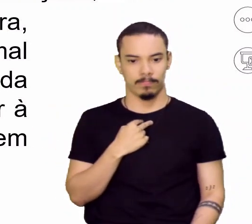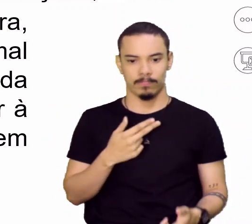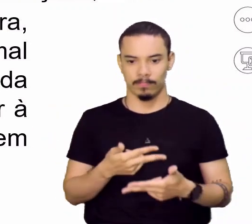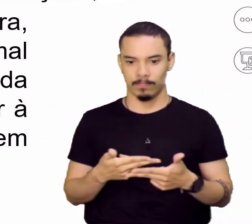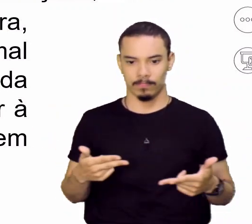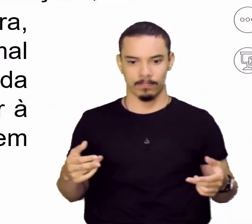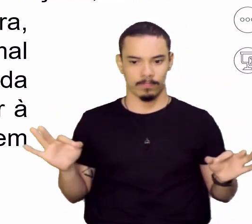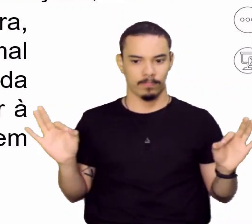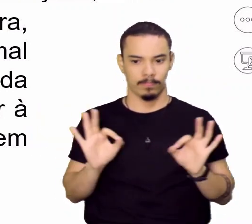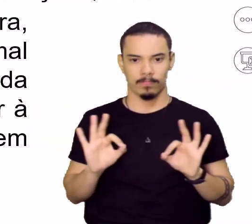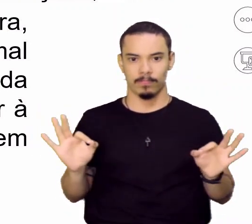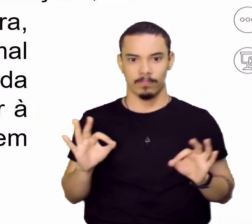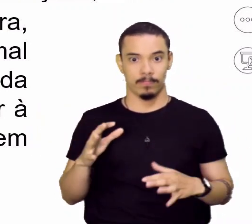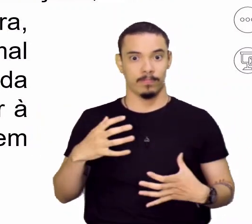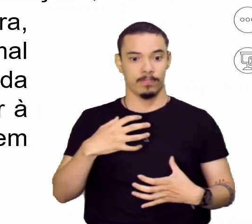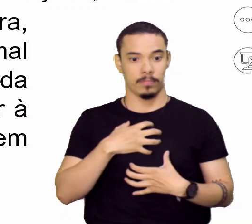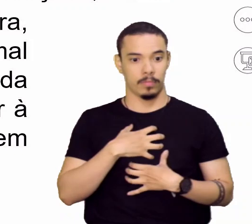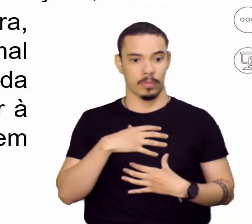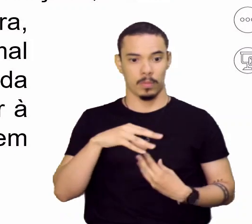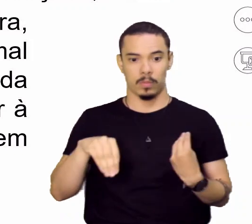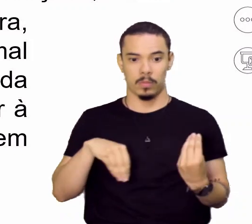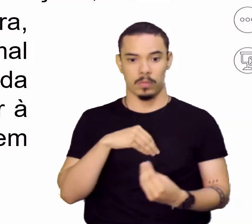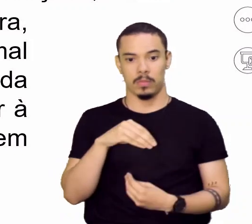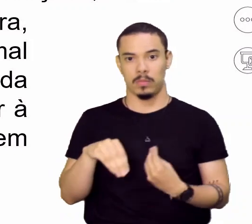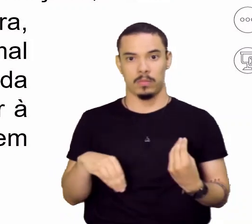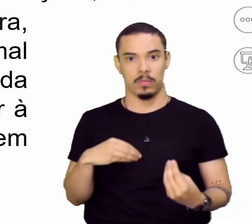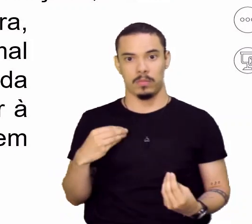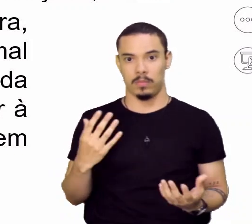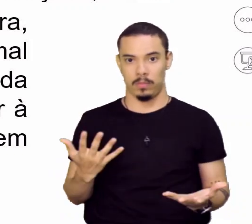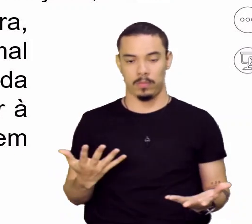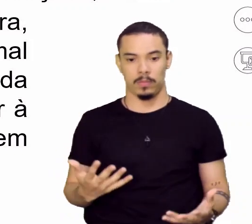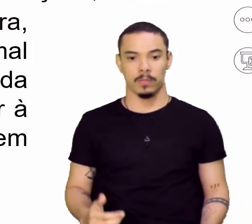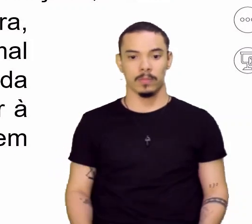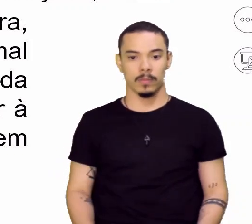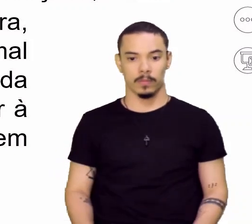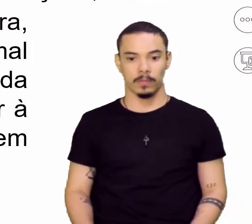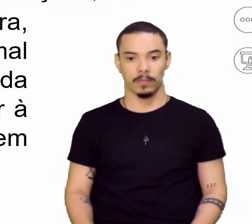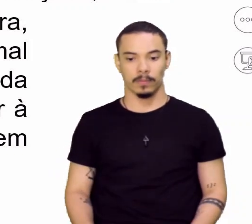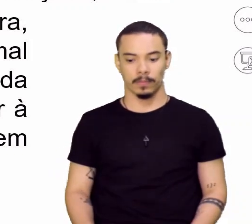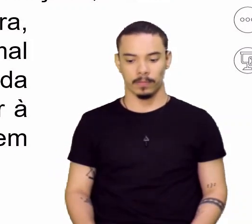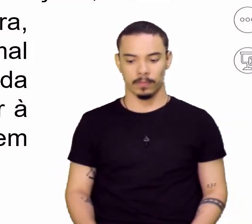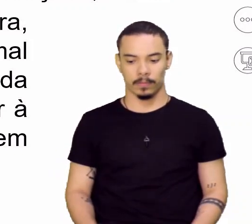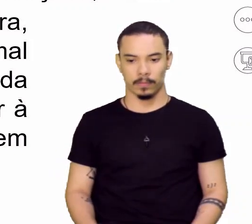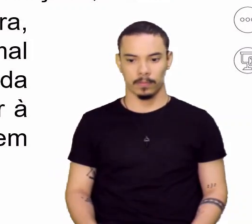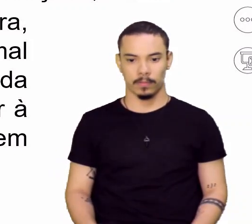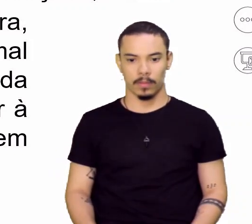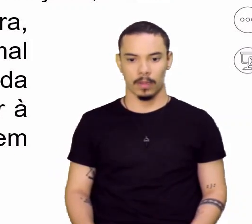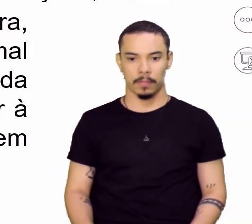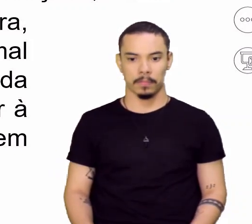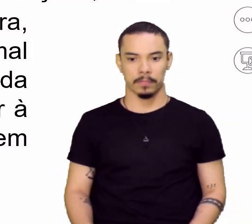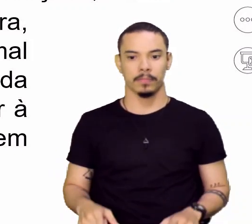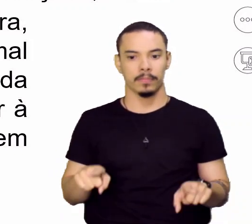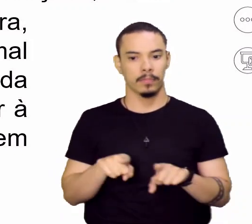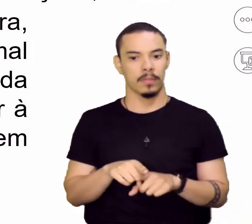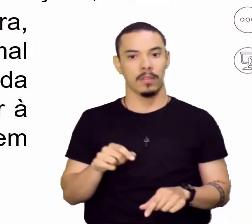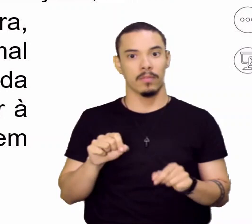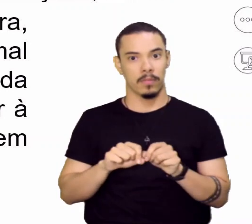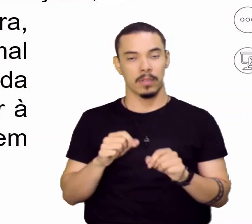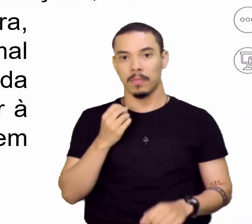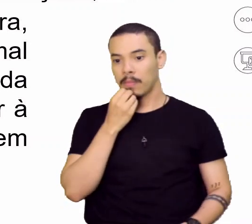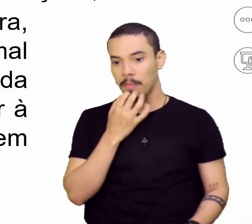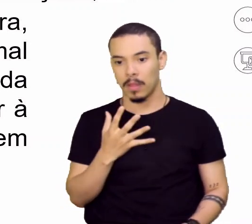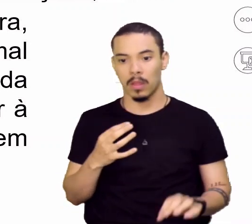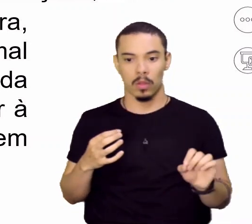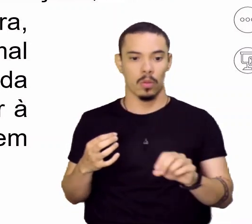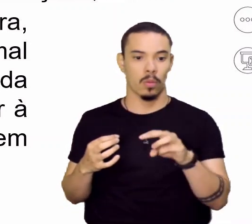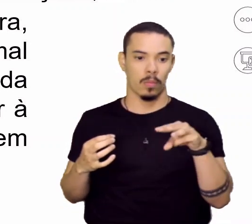coisas de nenhuma maneira misturar-se umas às outras, nem fazer bem ou mal.